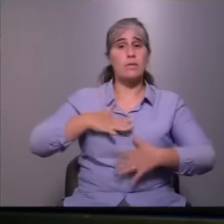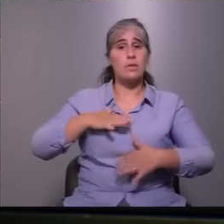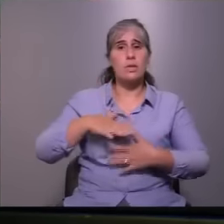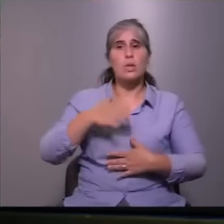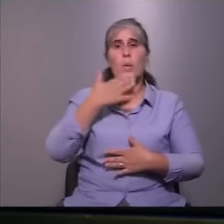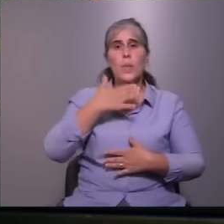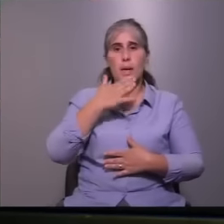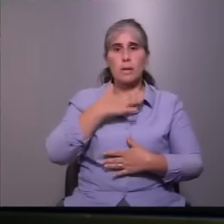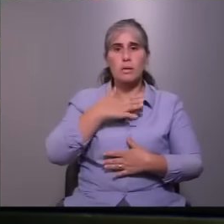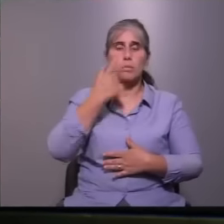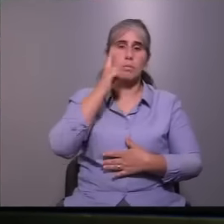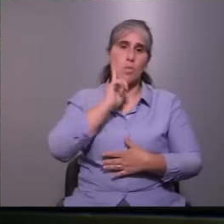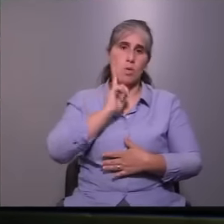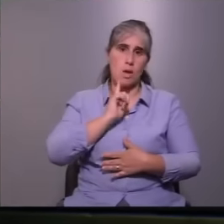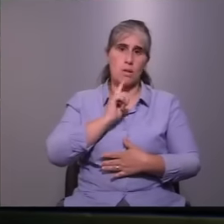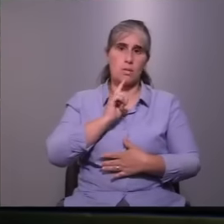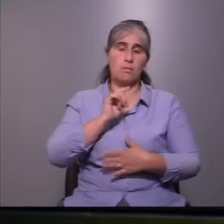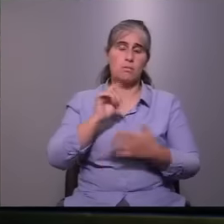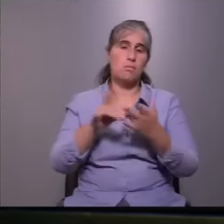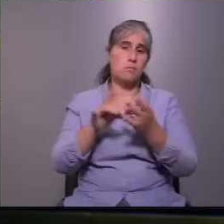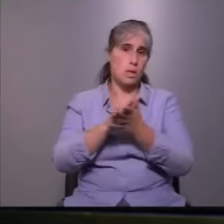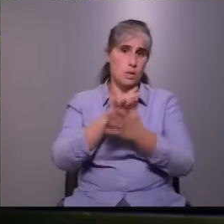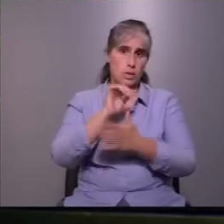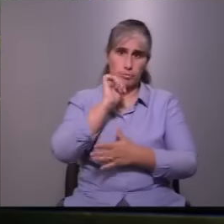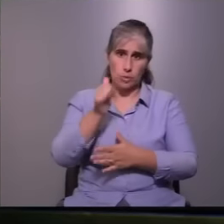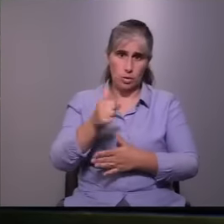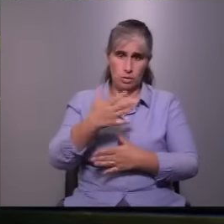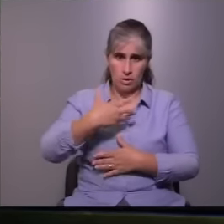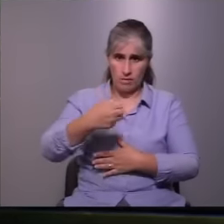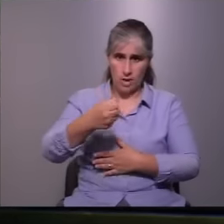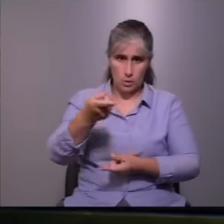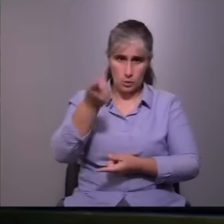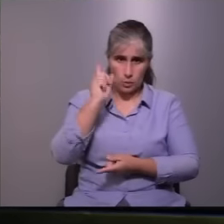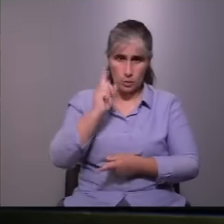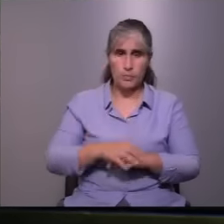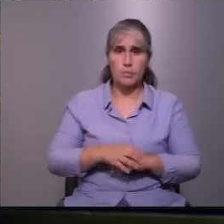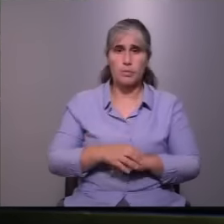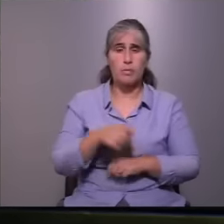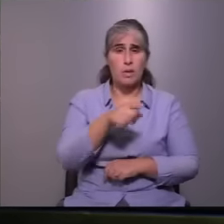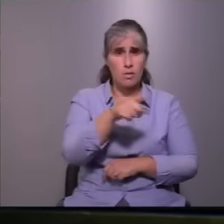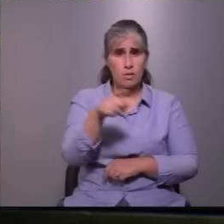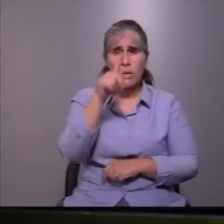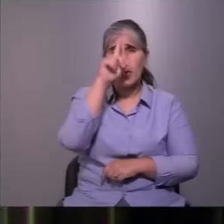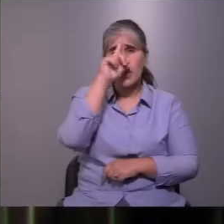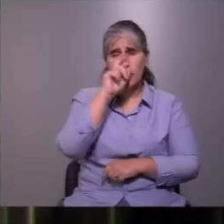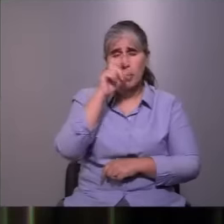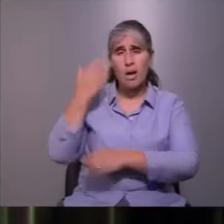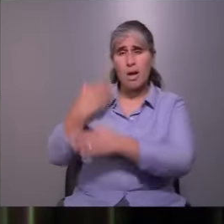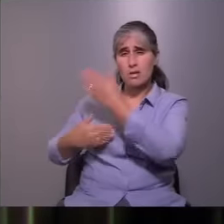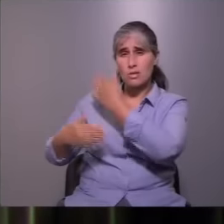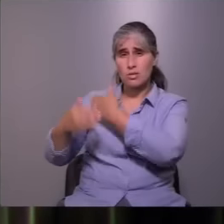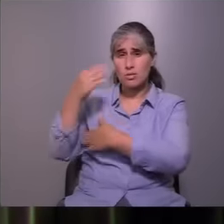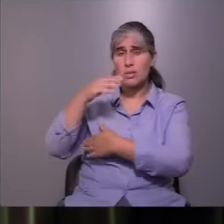do órfão, nem levarás como penhor o vestido da viúva.